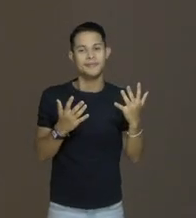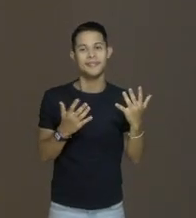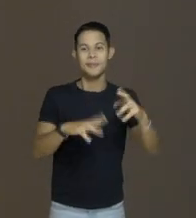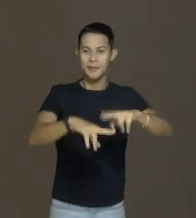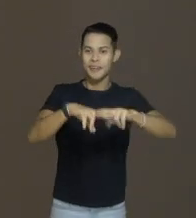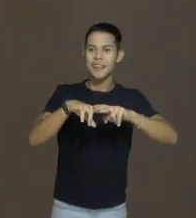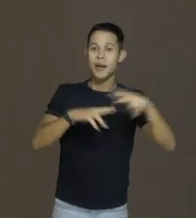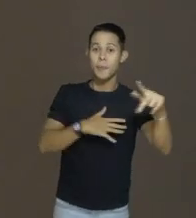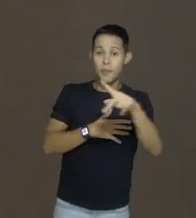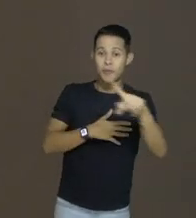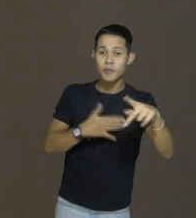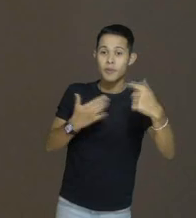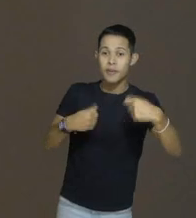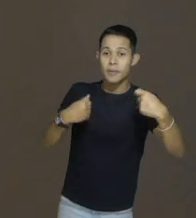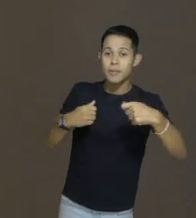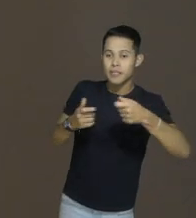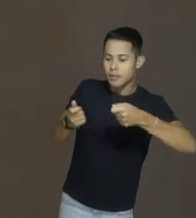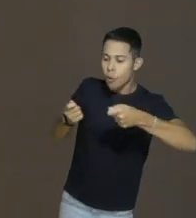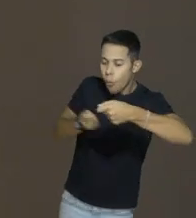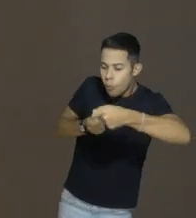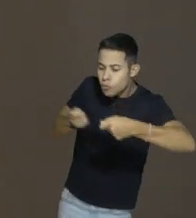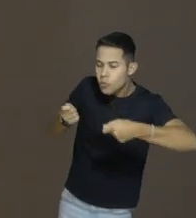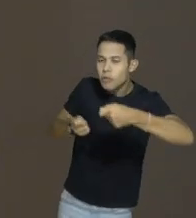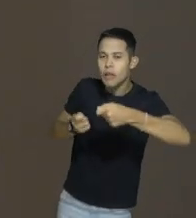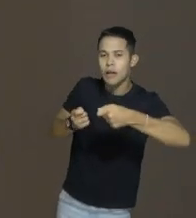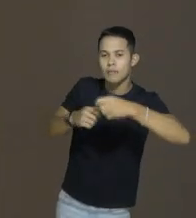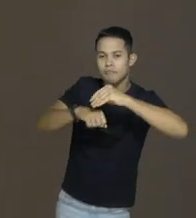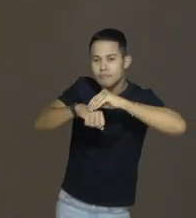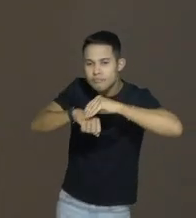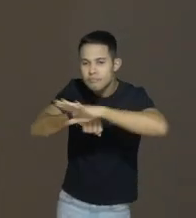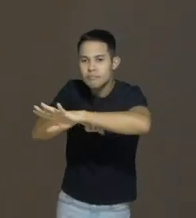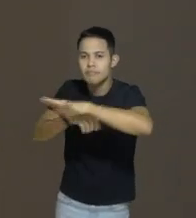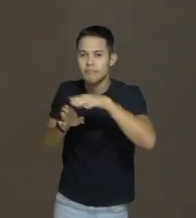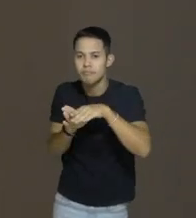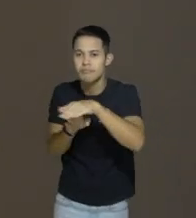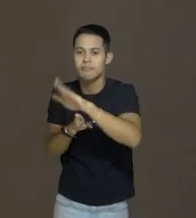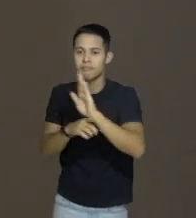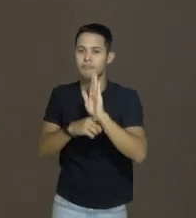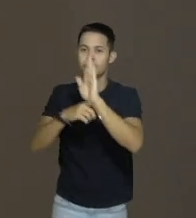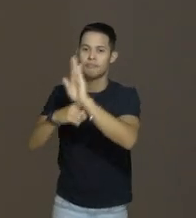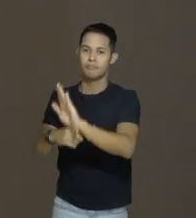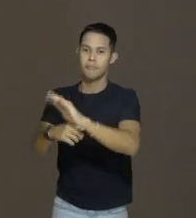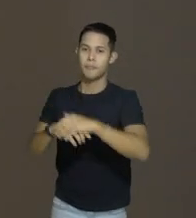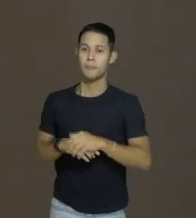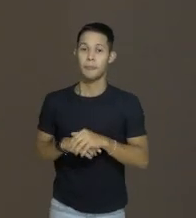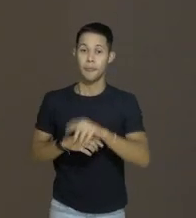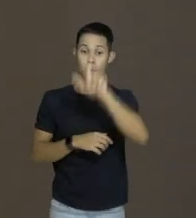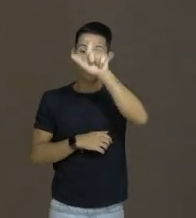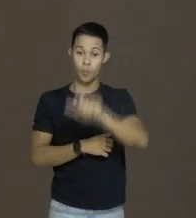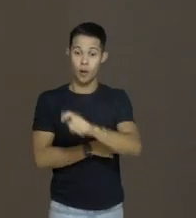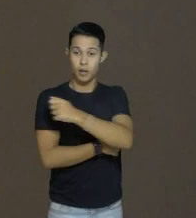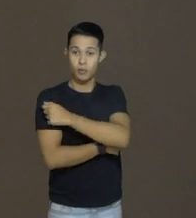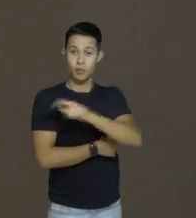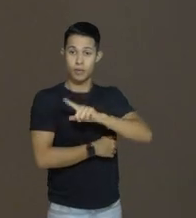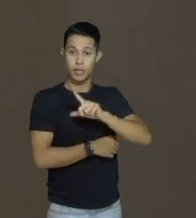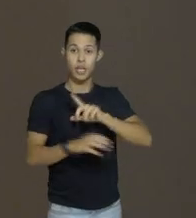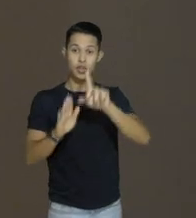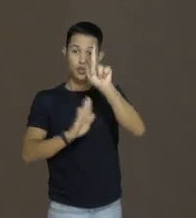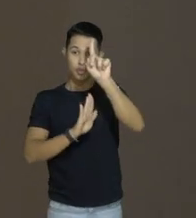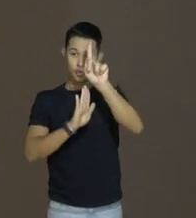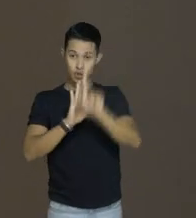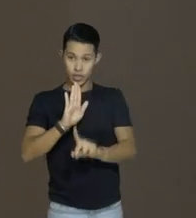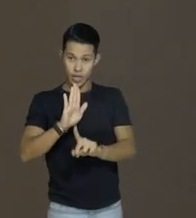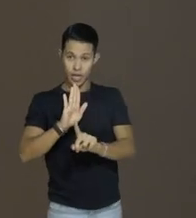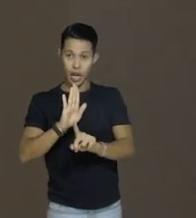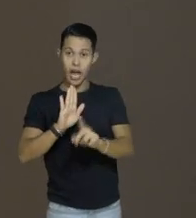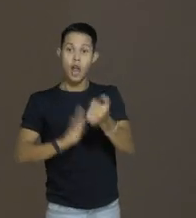controle sobre ele, né? Eles têm direito a diminuir o número de questões, porque eles não acabam,